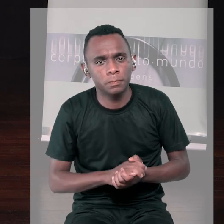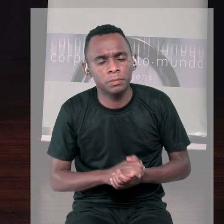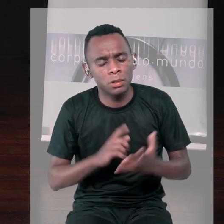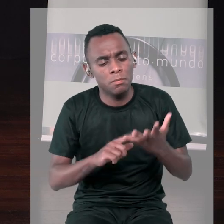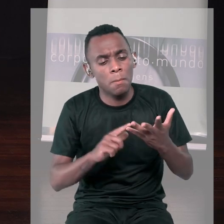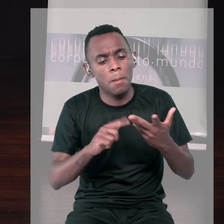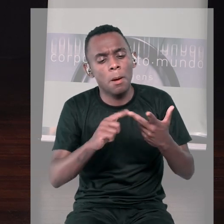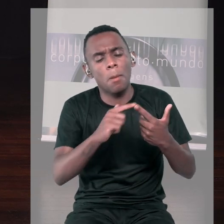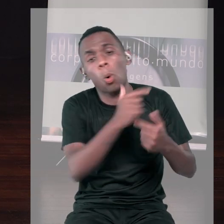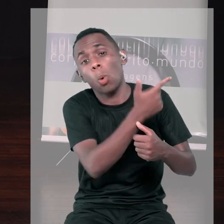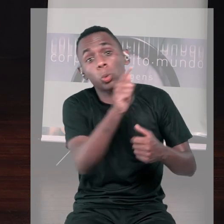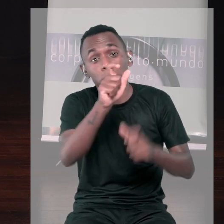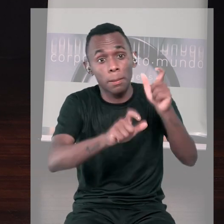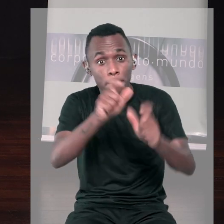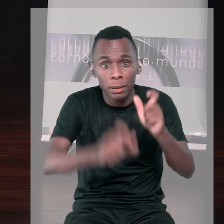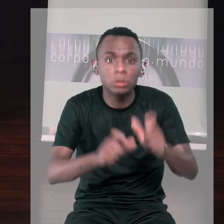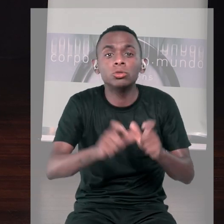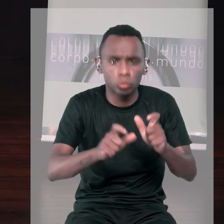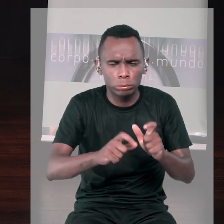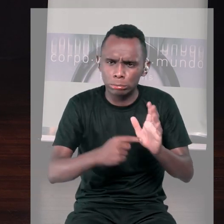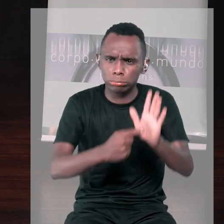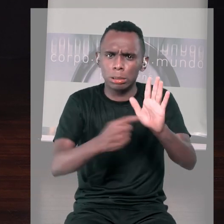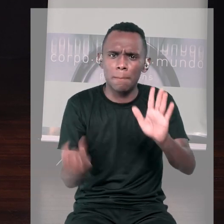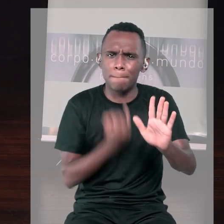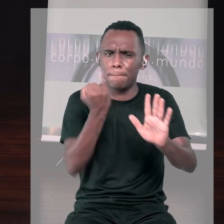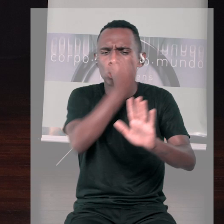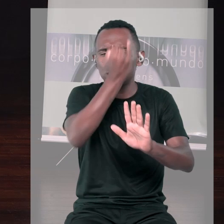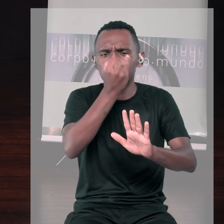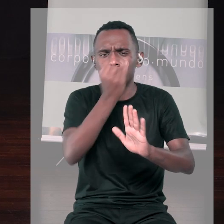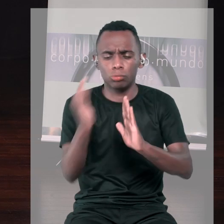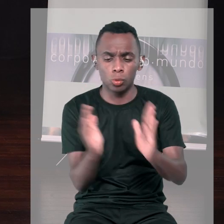e tantas outras figuras que seriam figuras notáveis